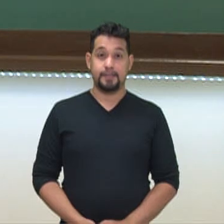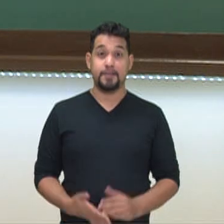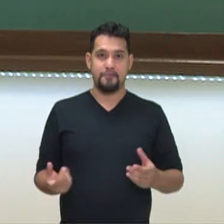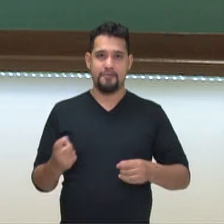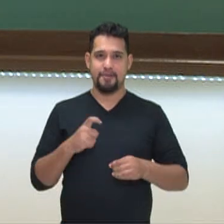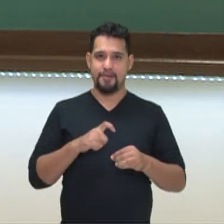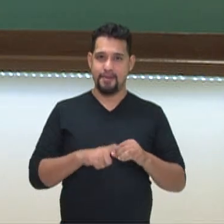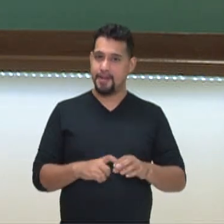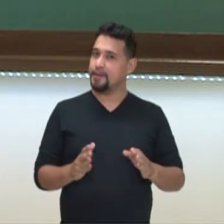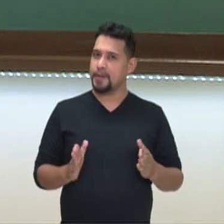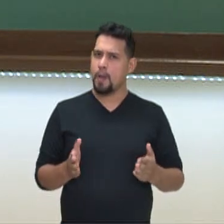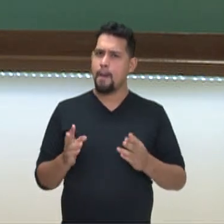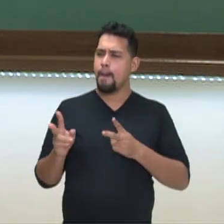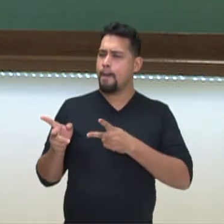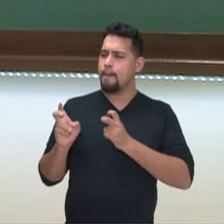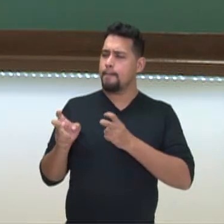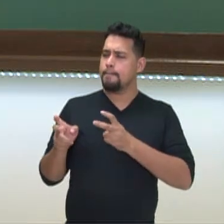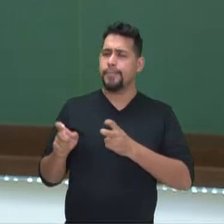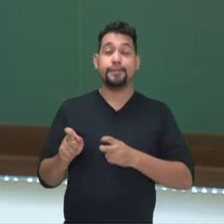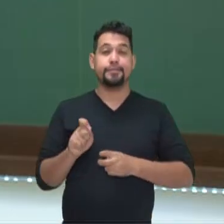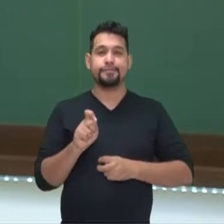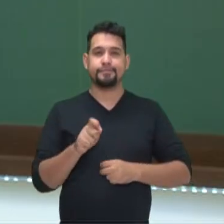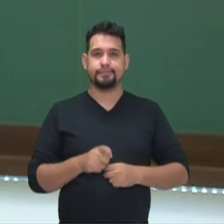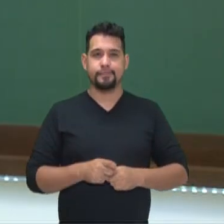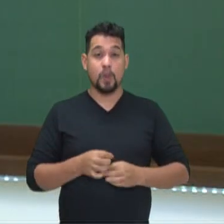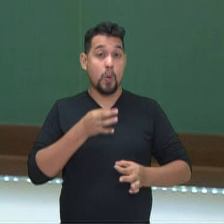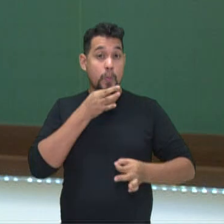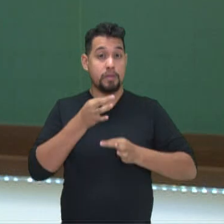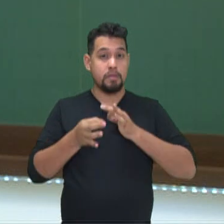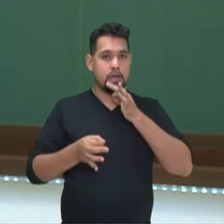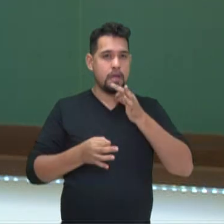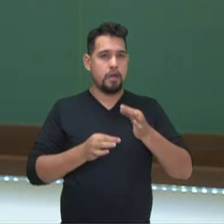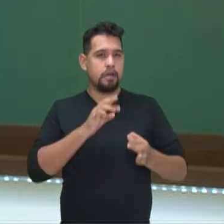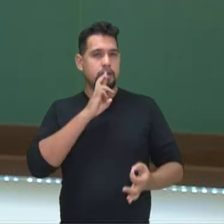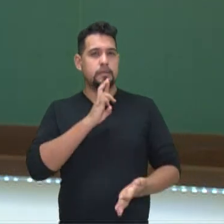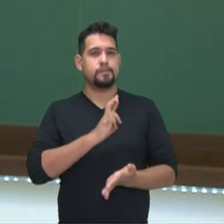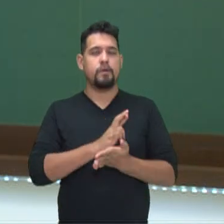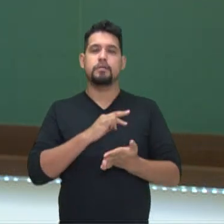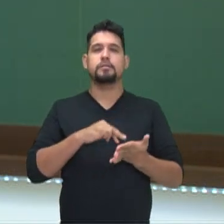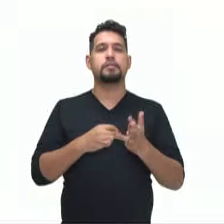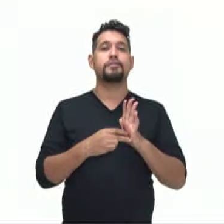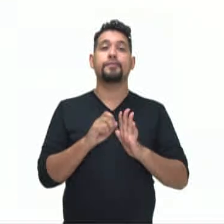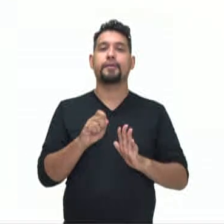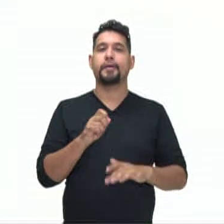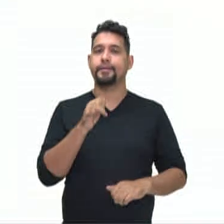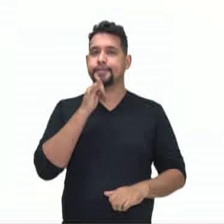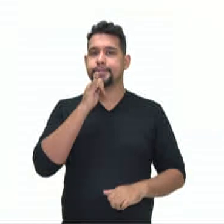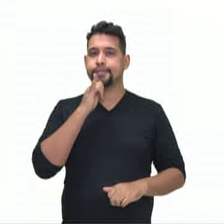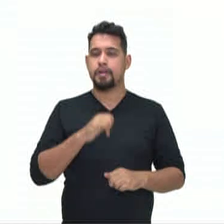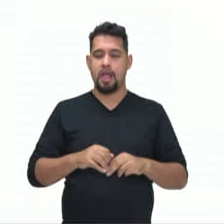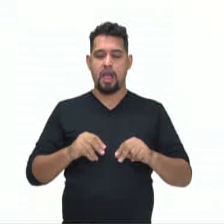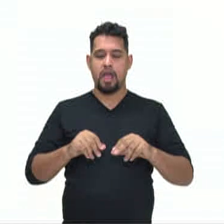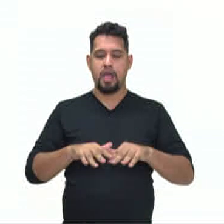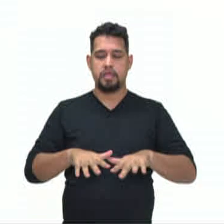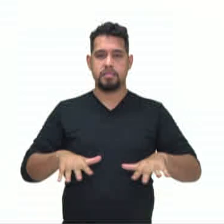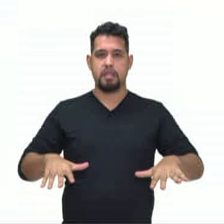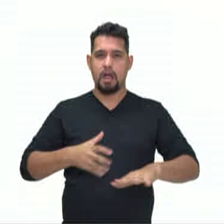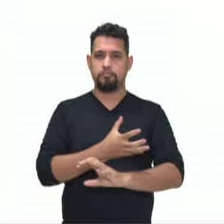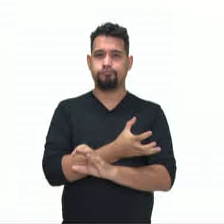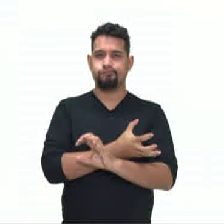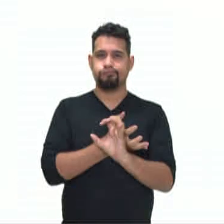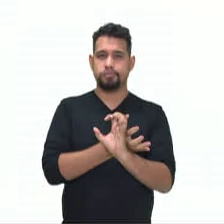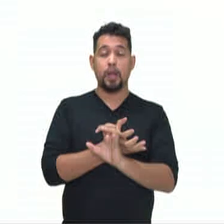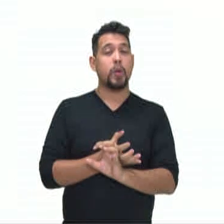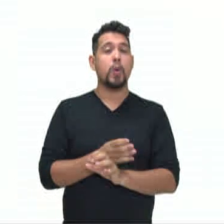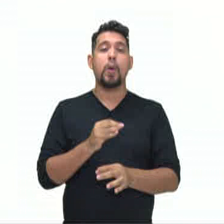Retornando então, pessoal, observem que uma sugestão de resposta seria a gente afirmar que o solo seco do deserto